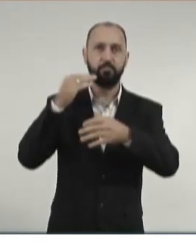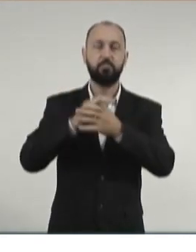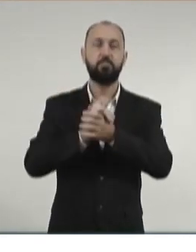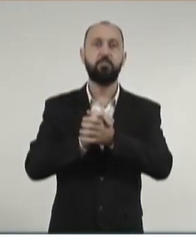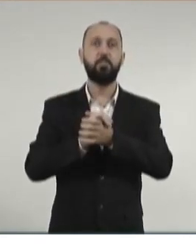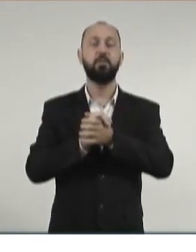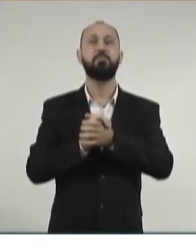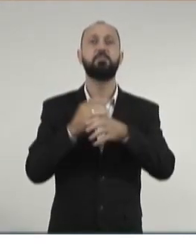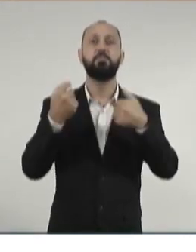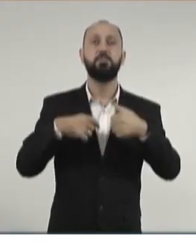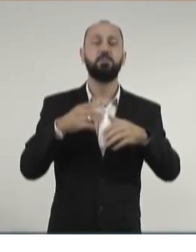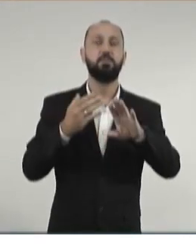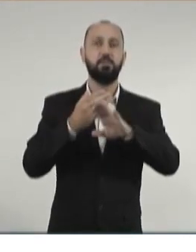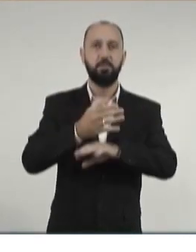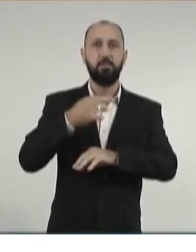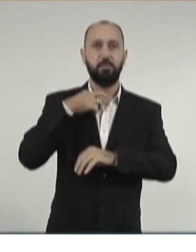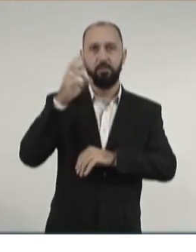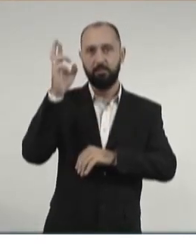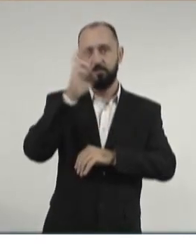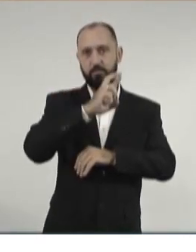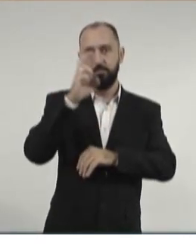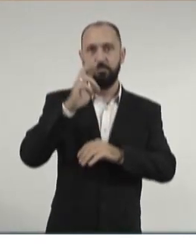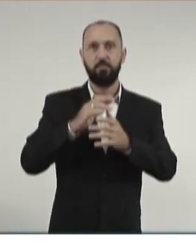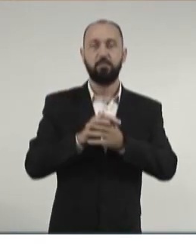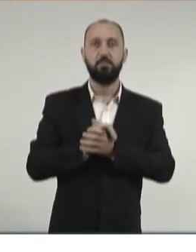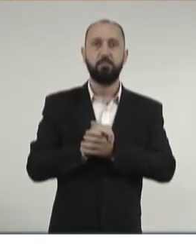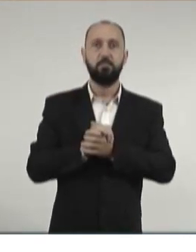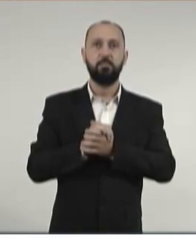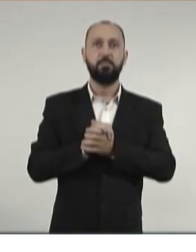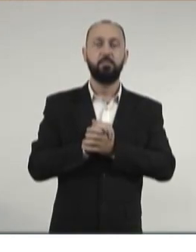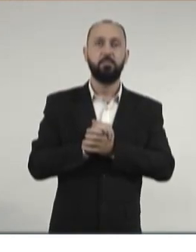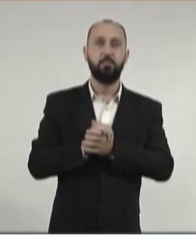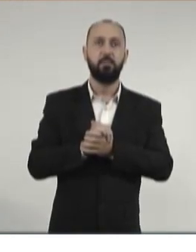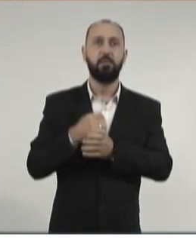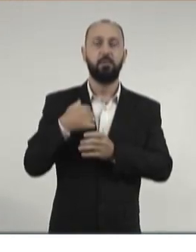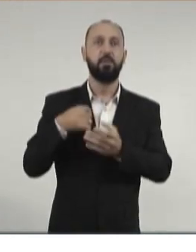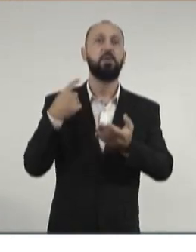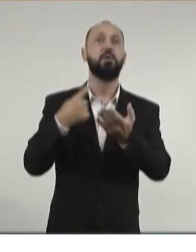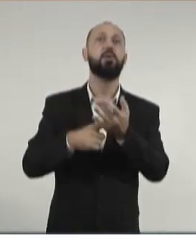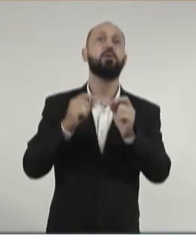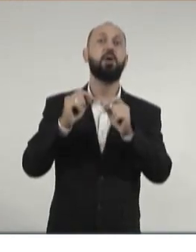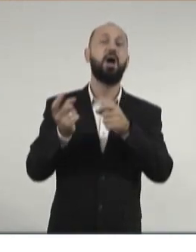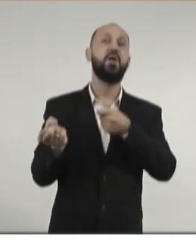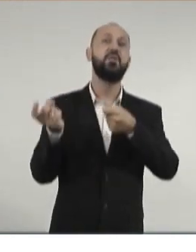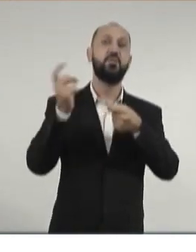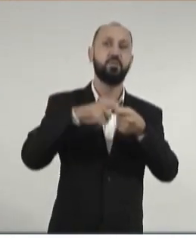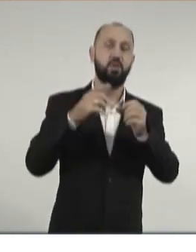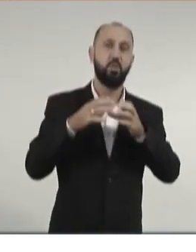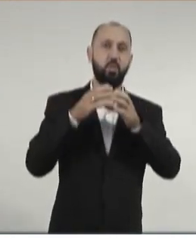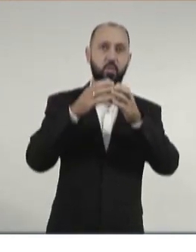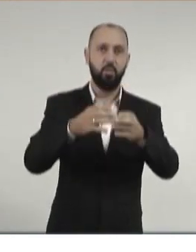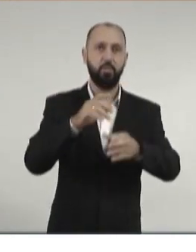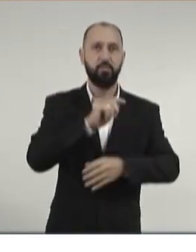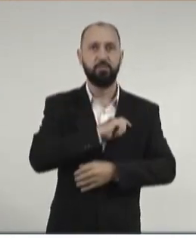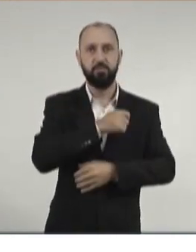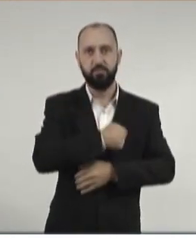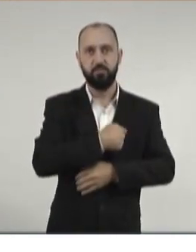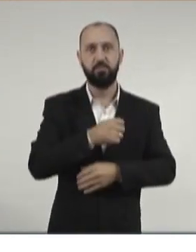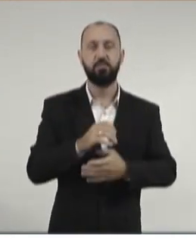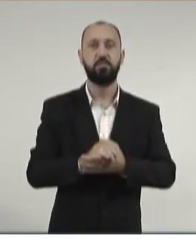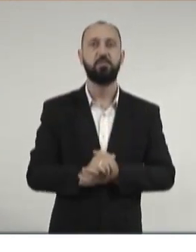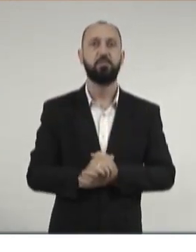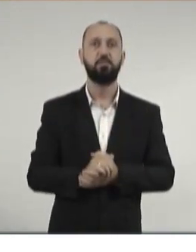foi demandada ali uma fiscalização. Mas eu me comprometo aqui a retornar com a equipe de fiscalização. Mandei para a